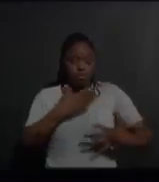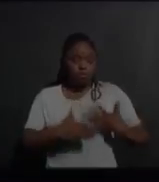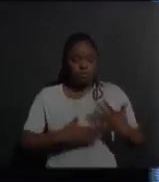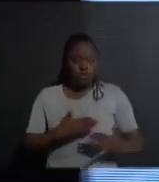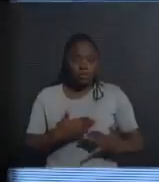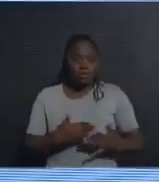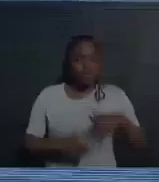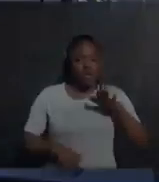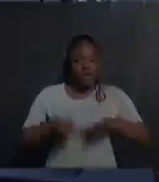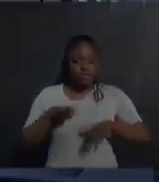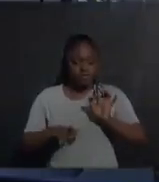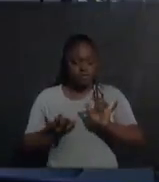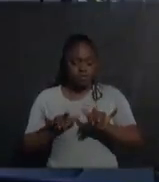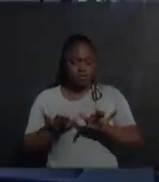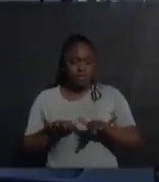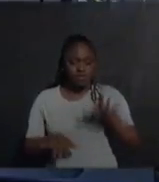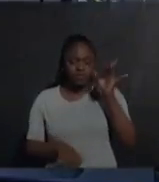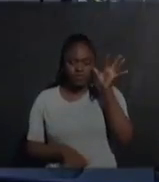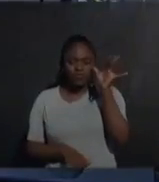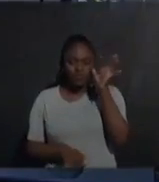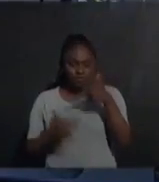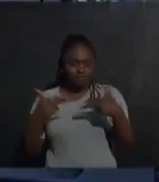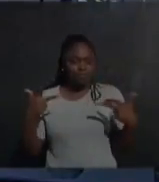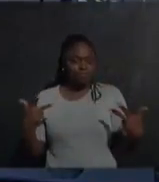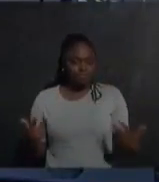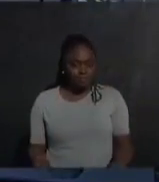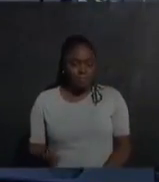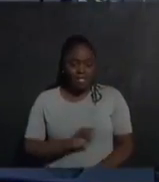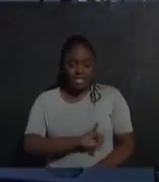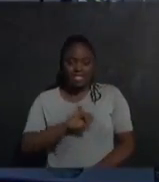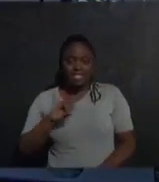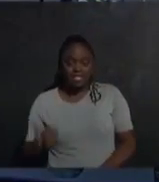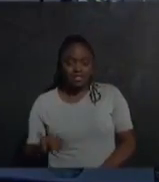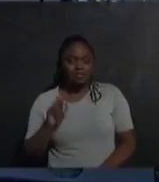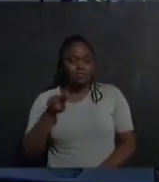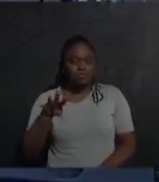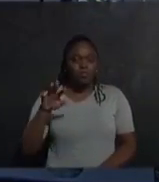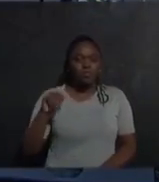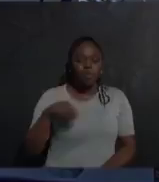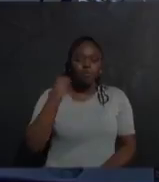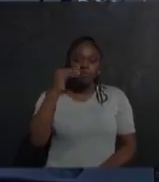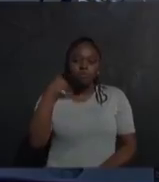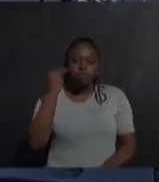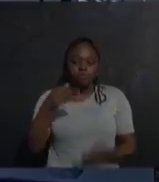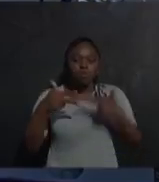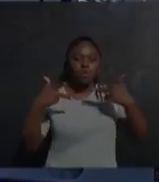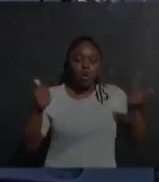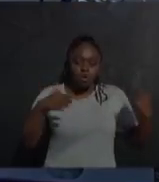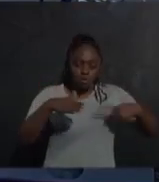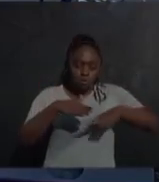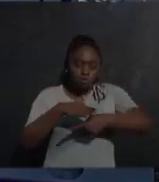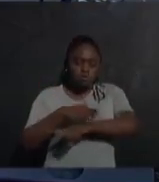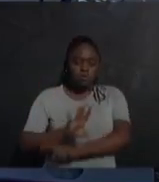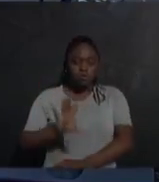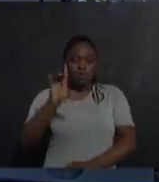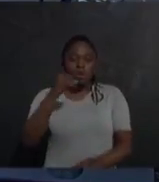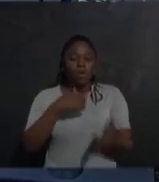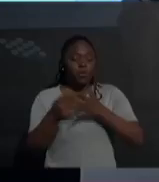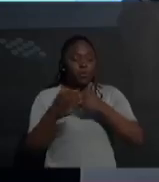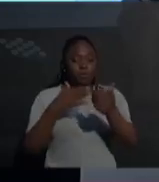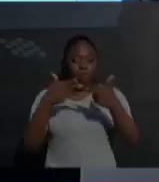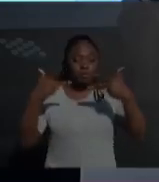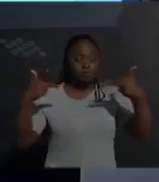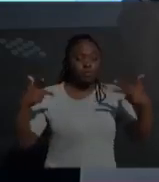computador vendo coisa que não deve. Se você nunca experimentou algo muito intenso com Deus, qualquer outra